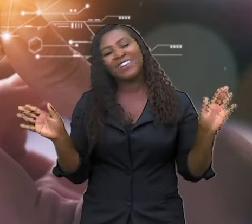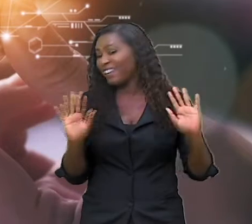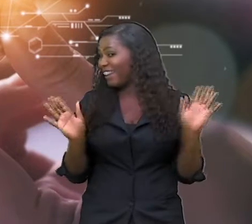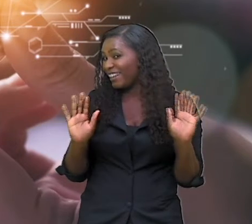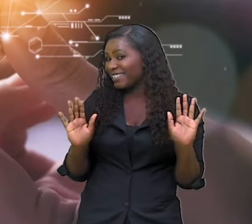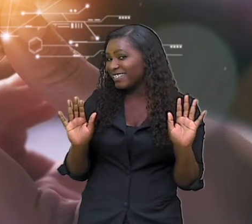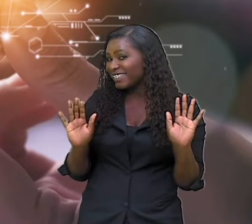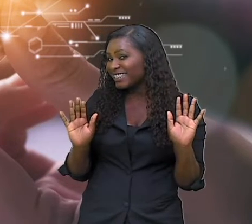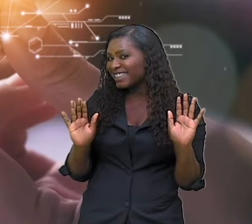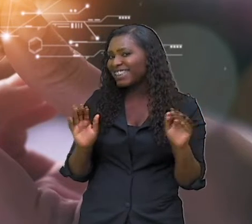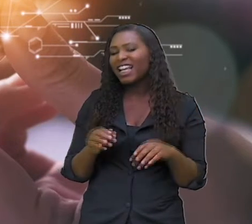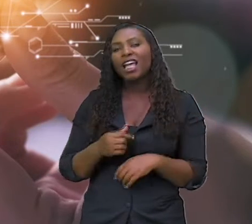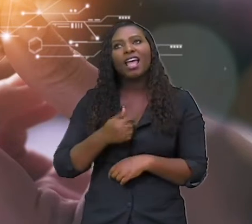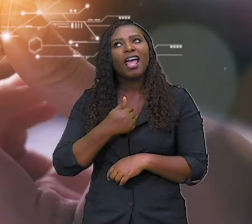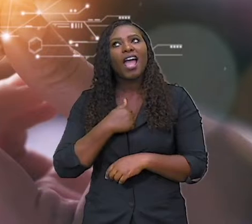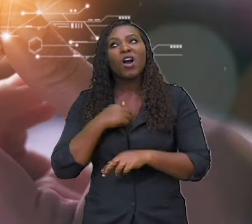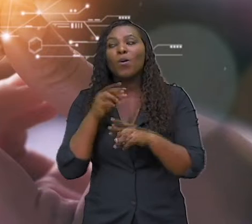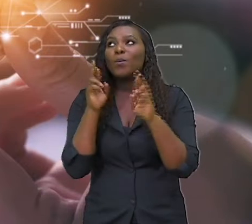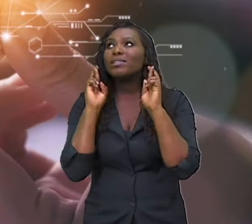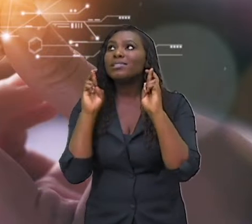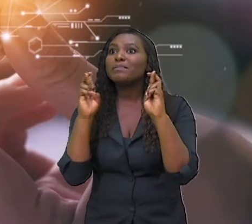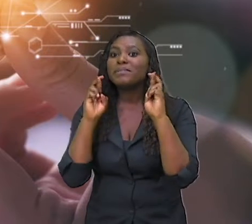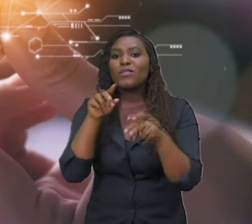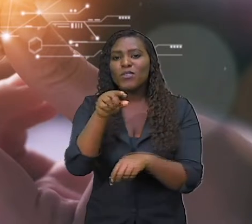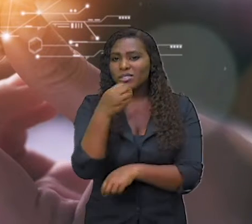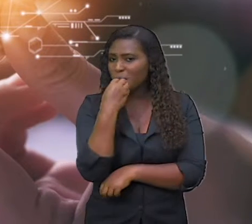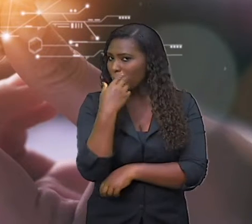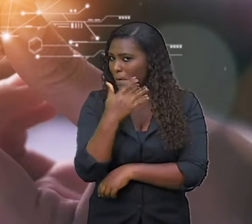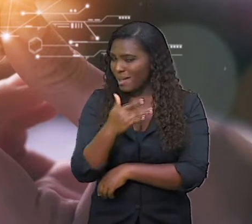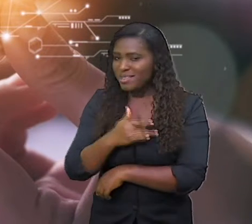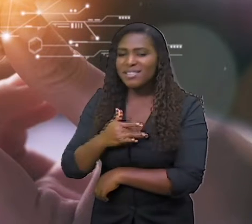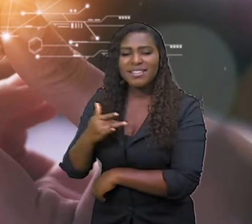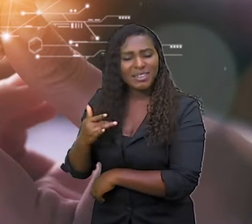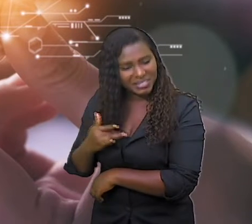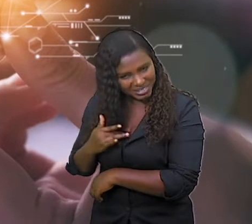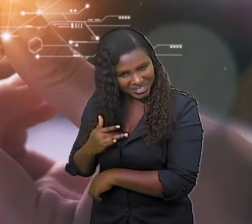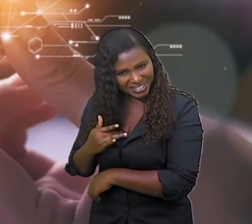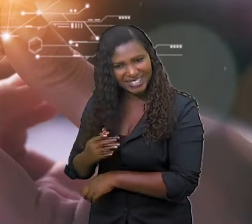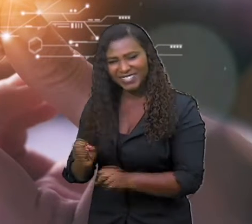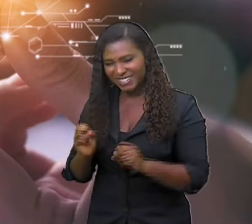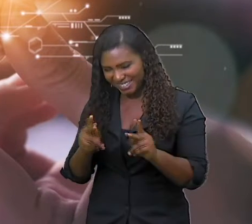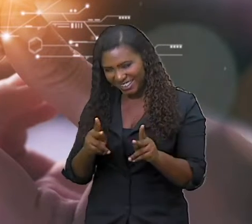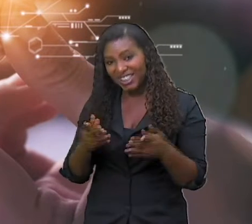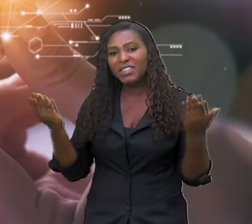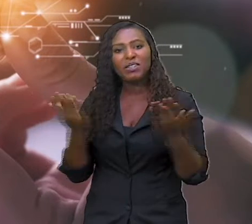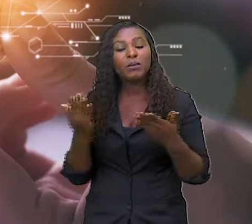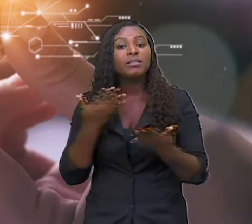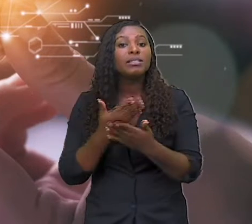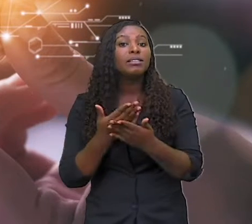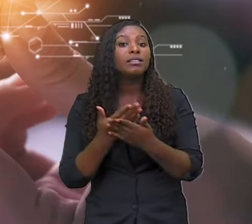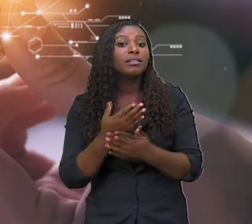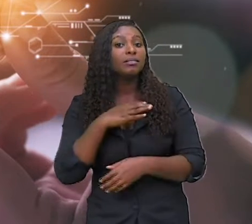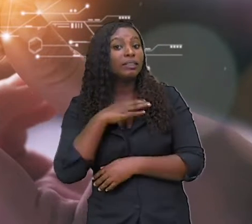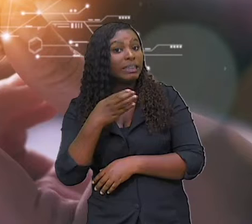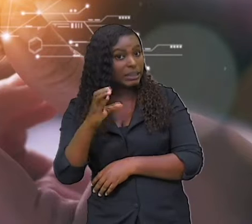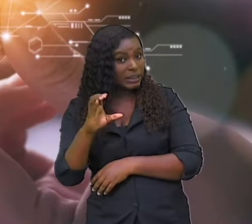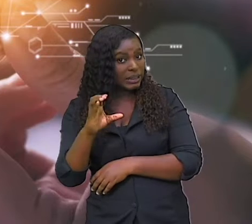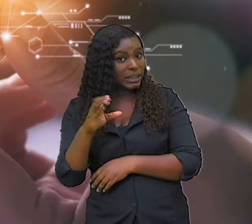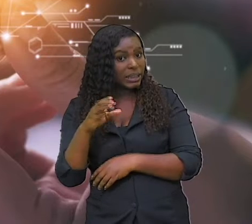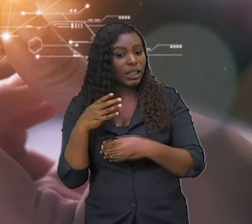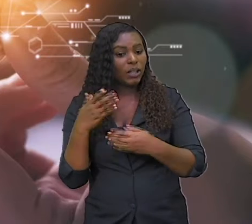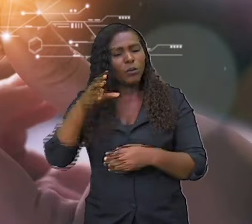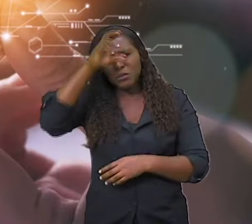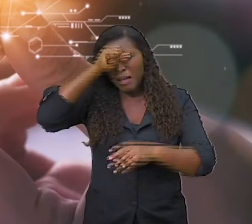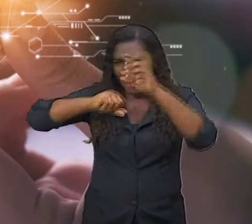Olá, eu espero que vocês estejam bem. Hoje, na nossa aula de ciência, nós vamos aprender com um pouco